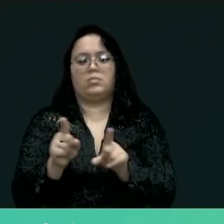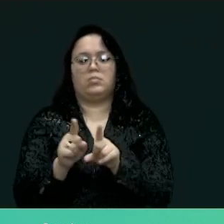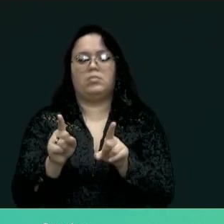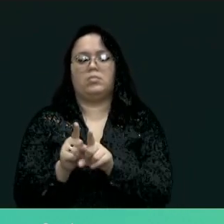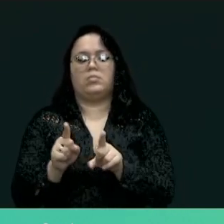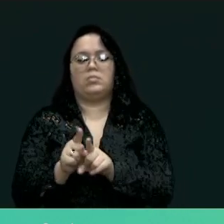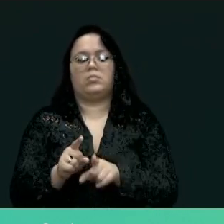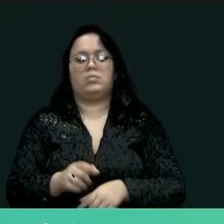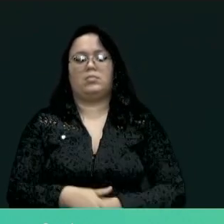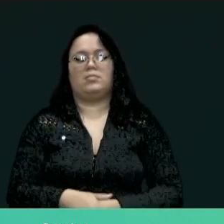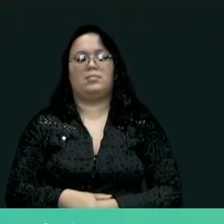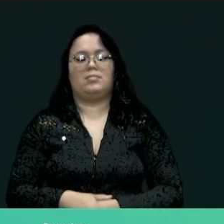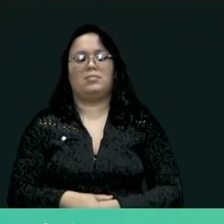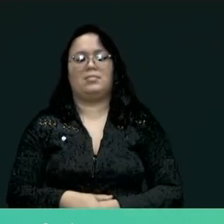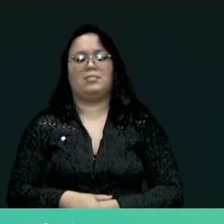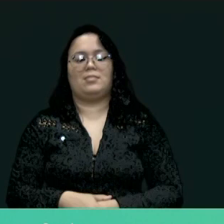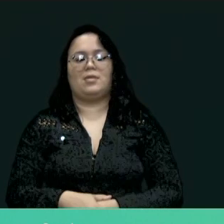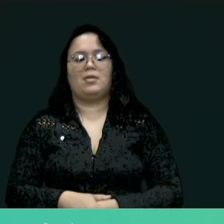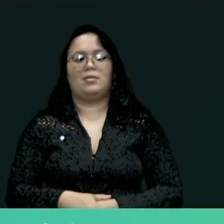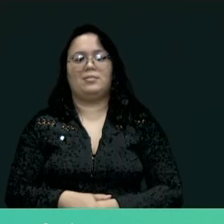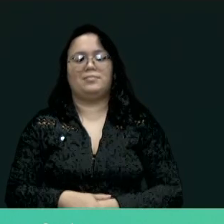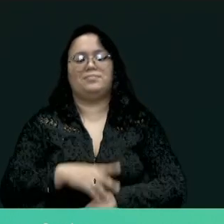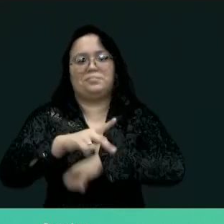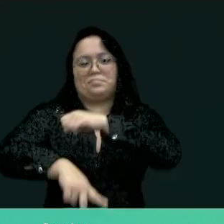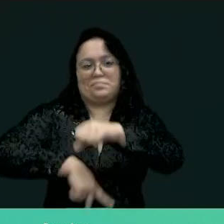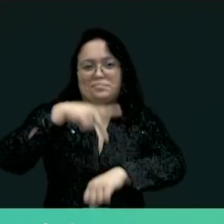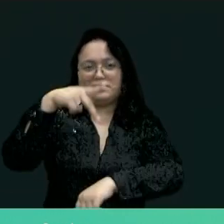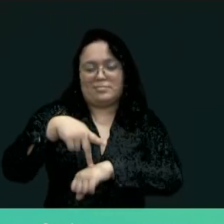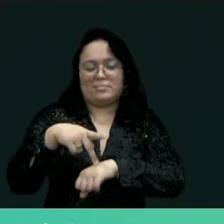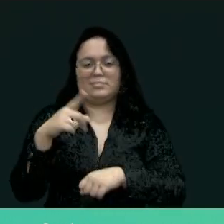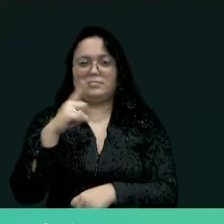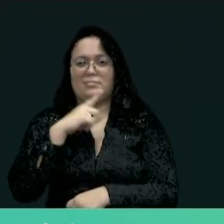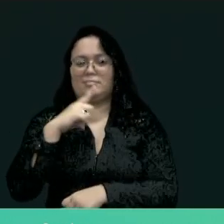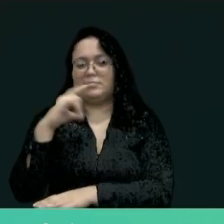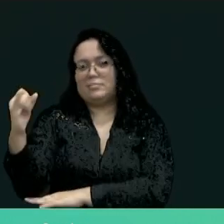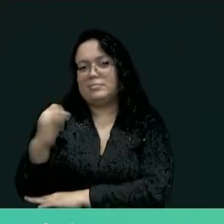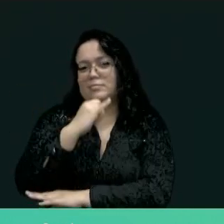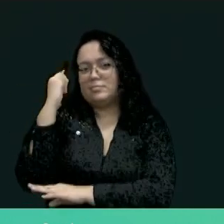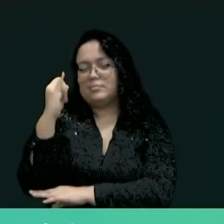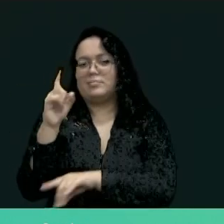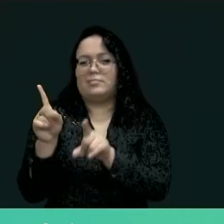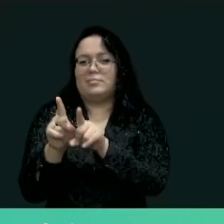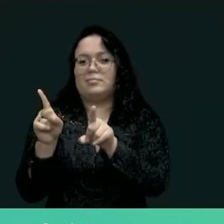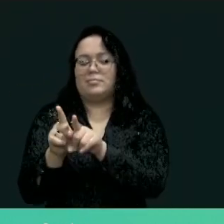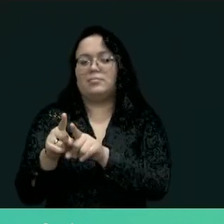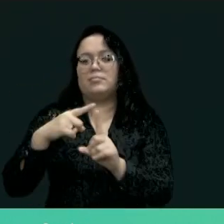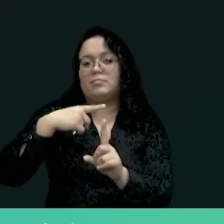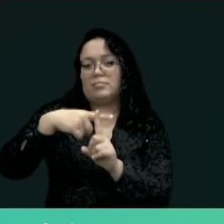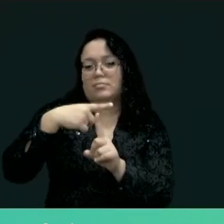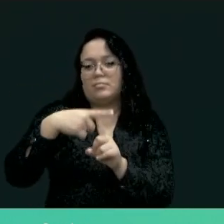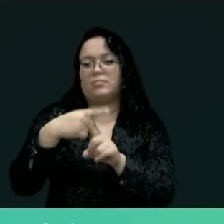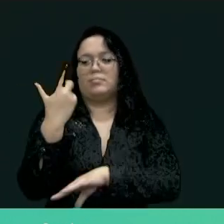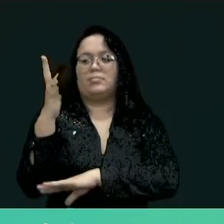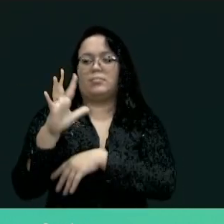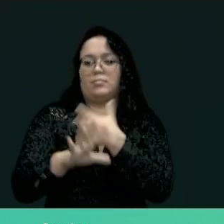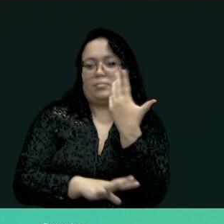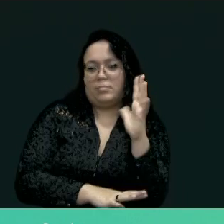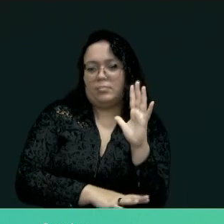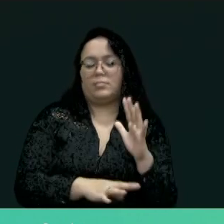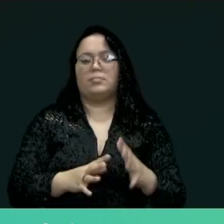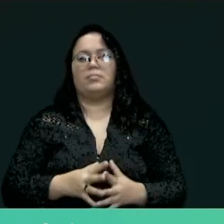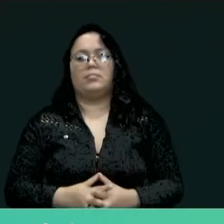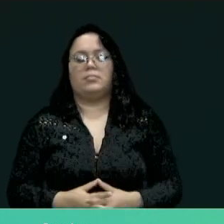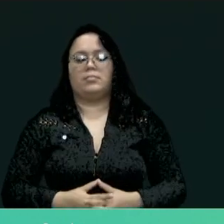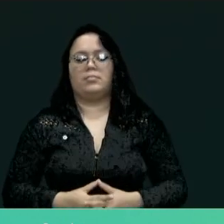nós estamos contribuindo para o país, a gente tem a importância dos benefícios sociais e ambientais que são intrínsecos